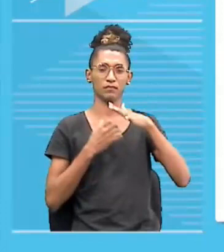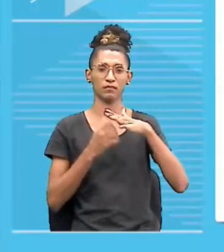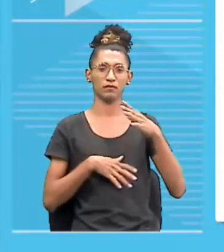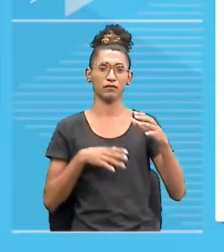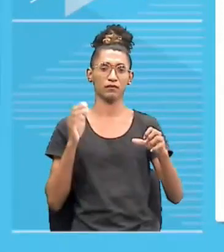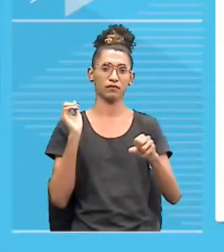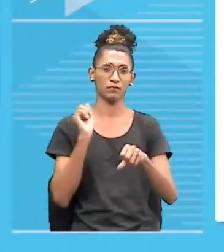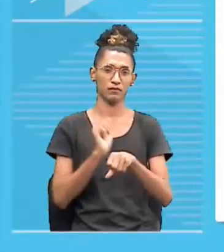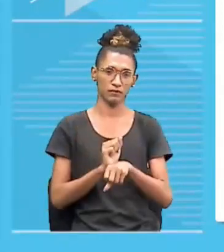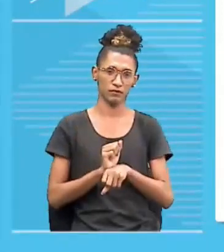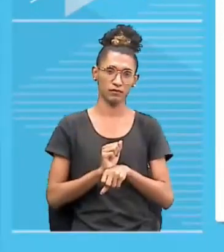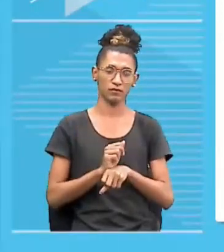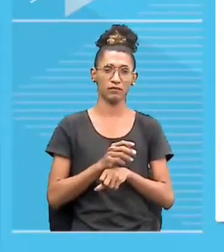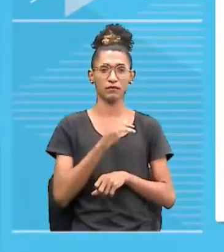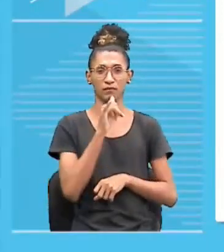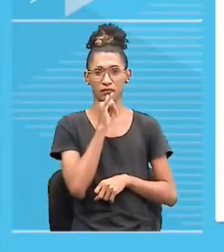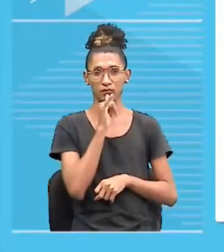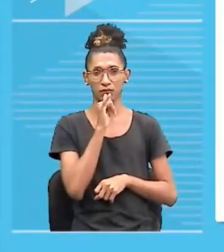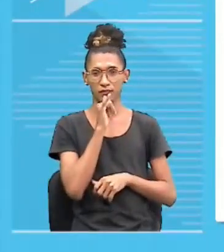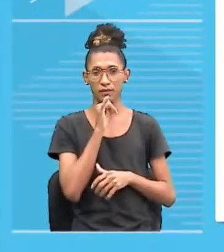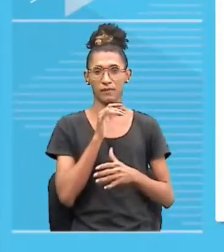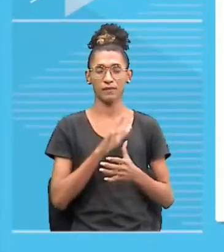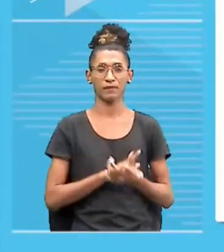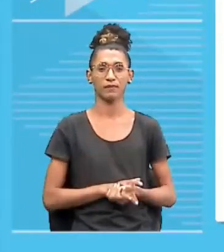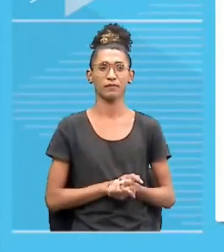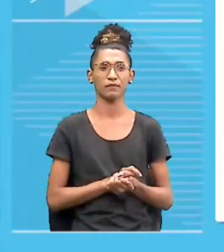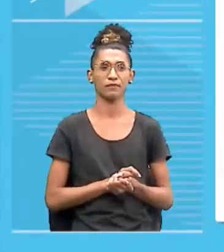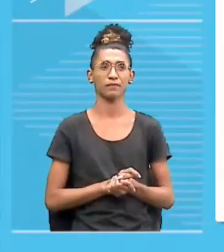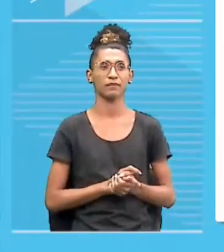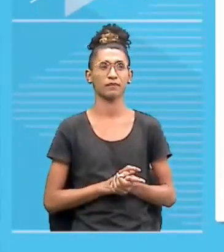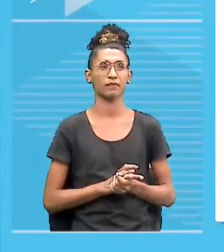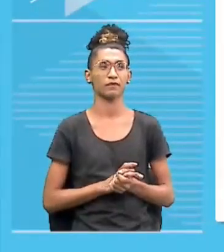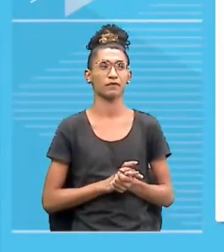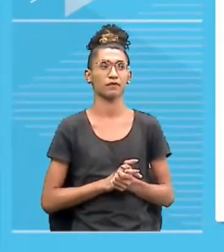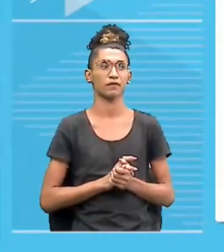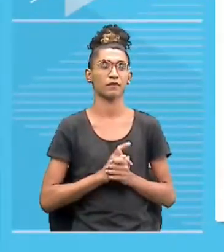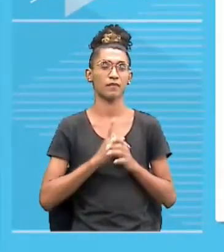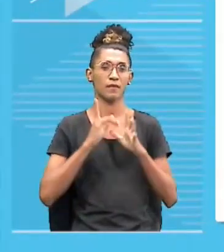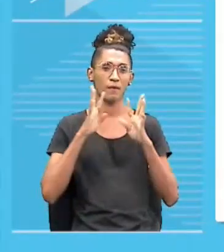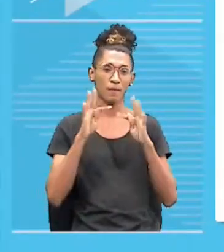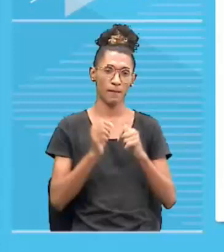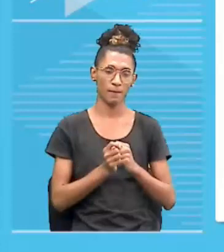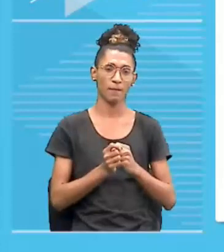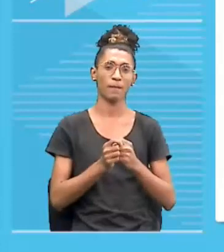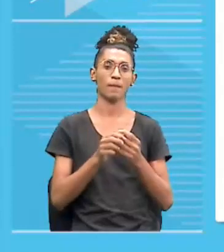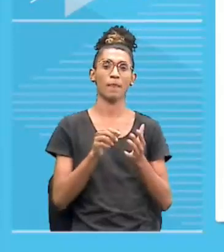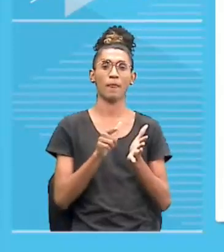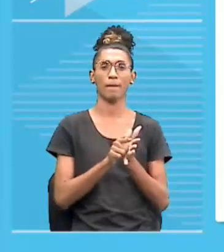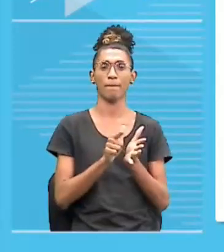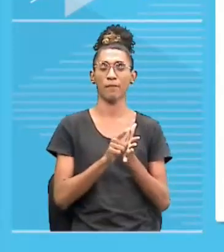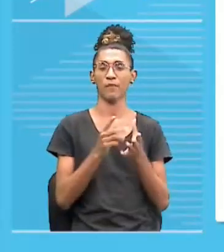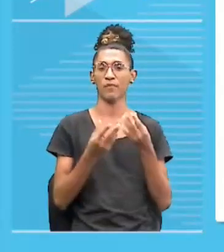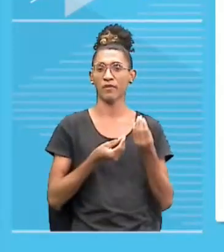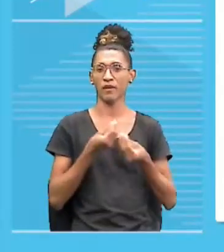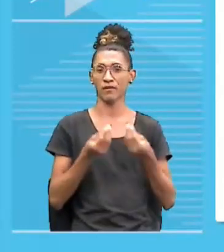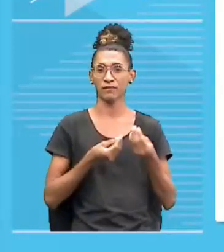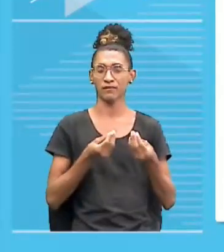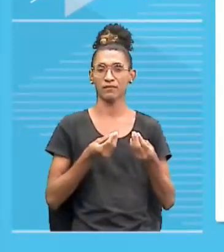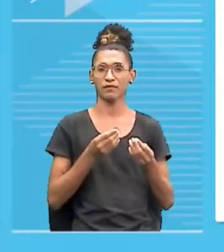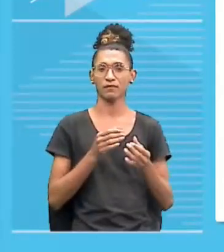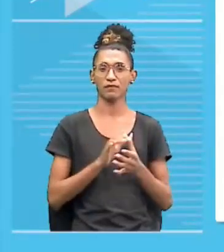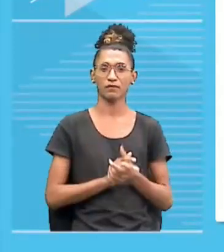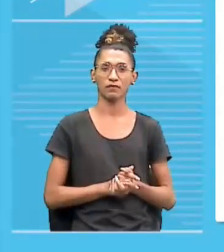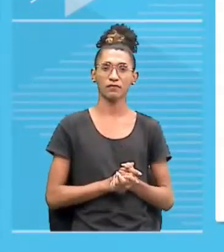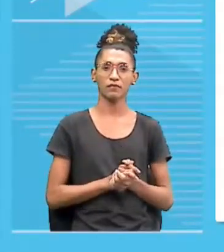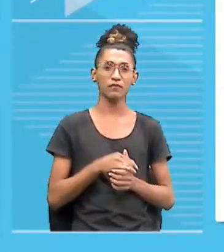ser manual, por exemplo, vai deixar de fazer tudo no papel e vai se automatizar e